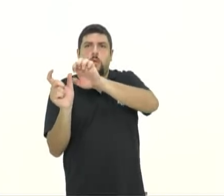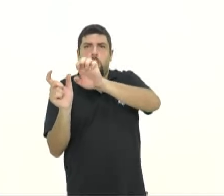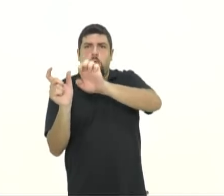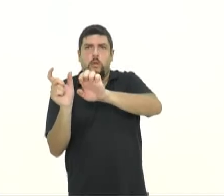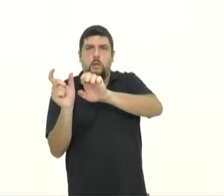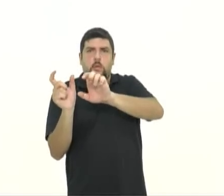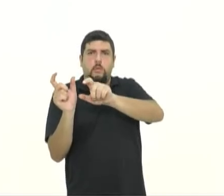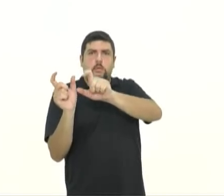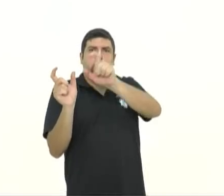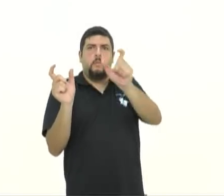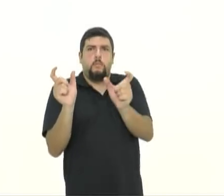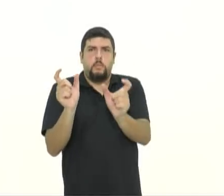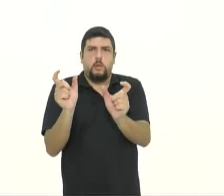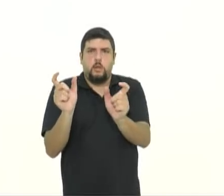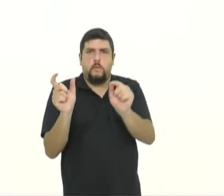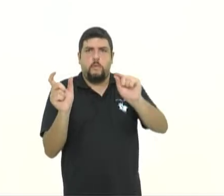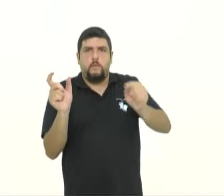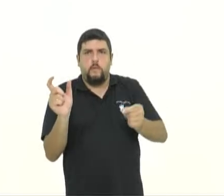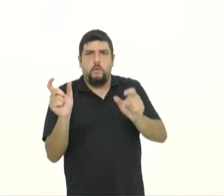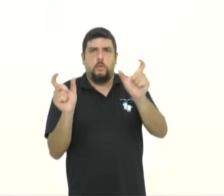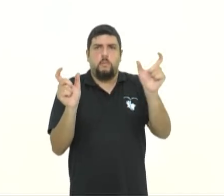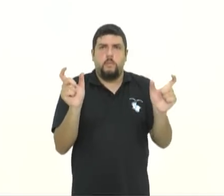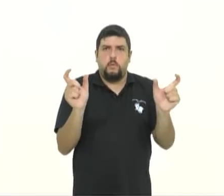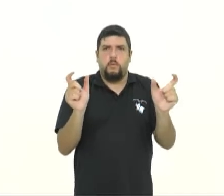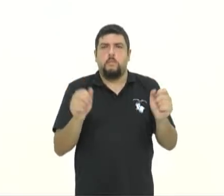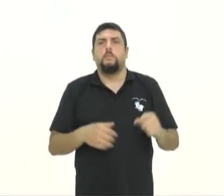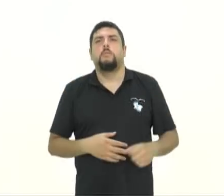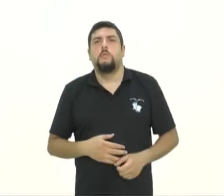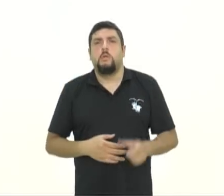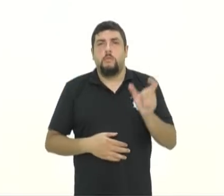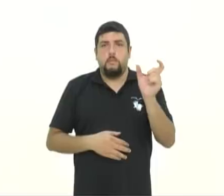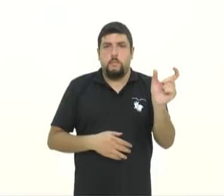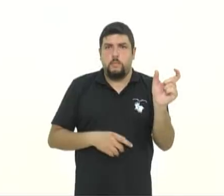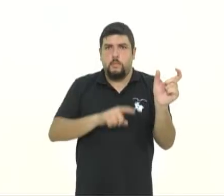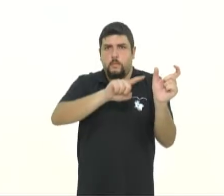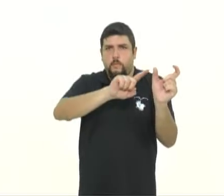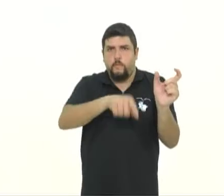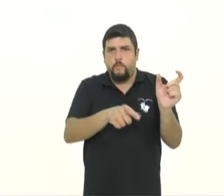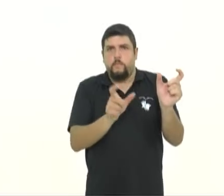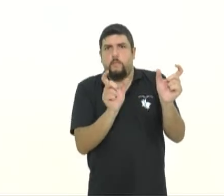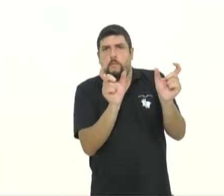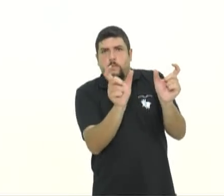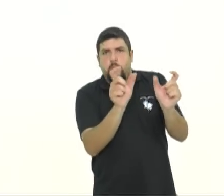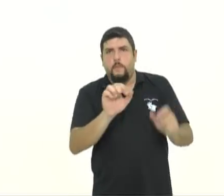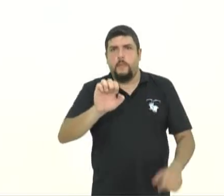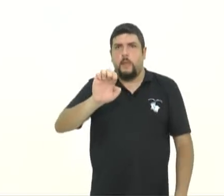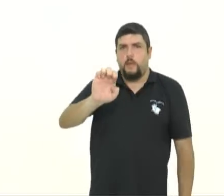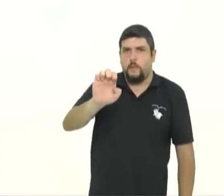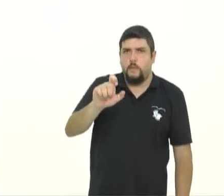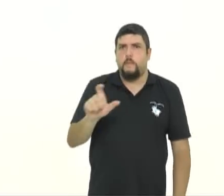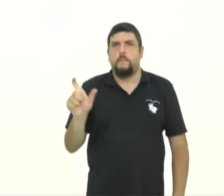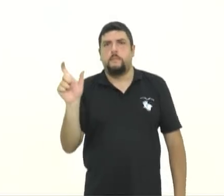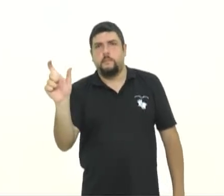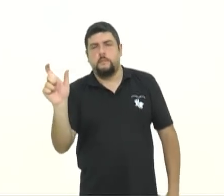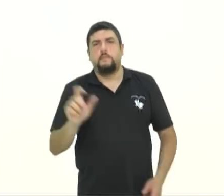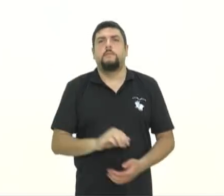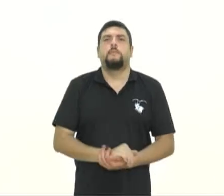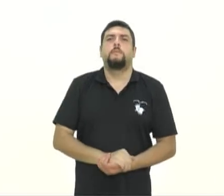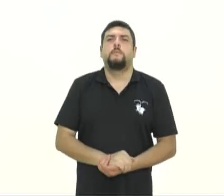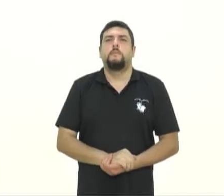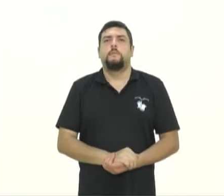Menoécio, né, o último irmão, eu coloco a letra E, eu não coloco vírgula novamente. Certo? Então, ficou ali, Prometeu, vírgula, Epimeteu